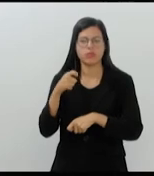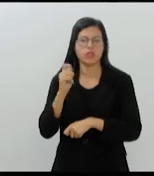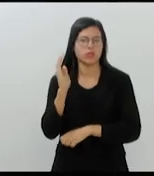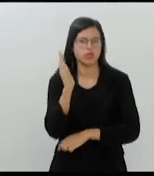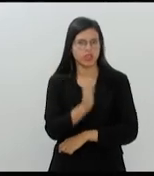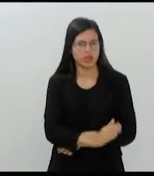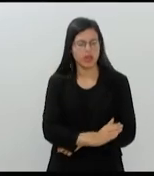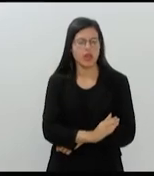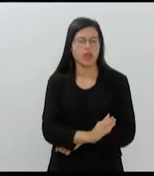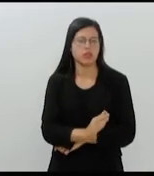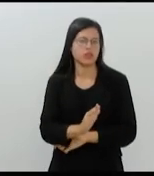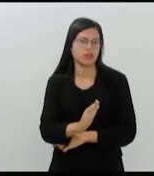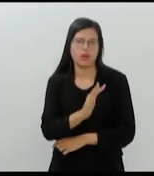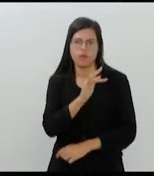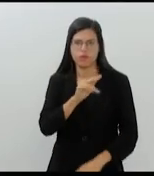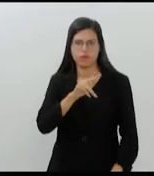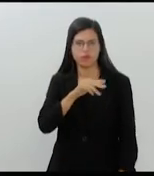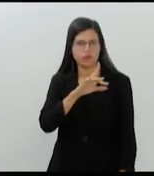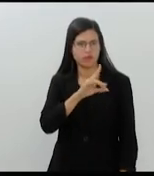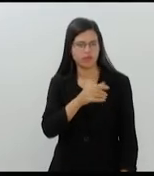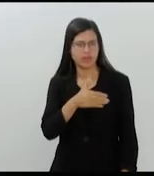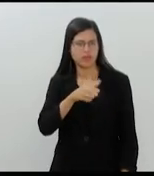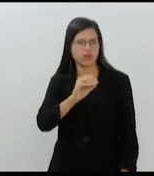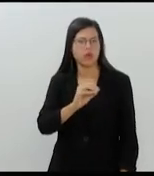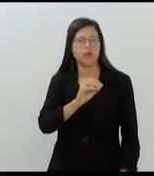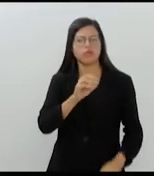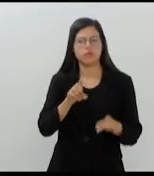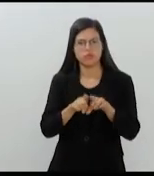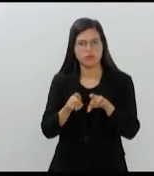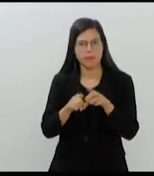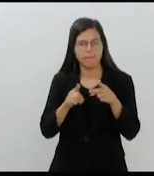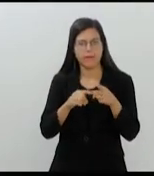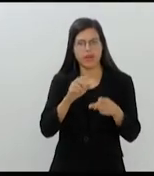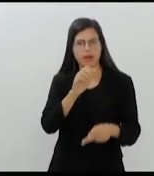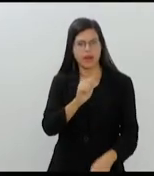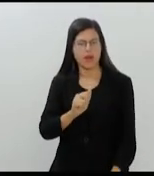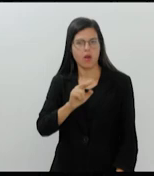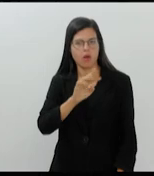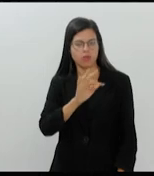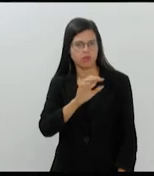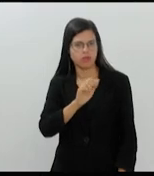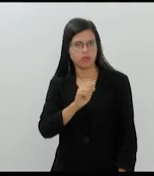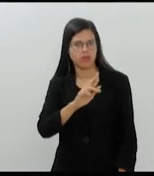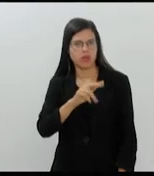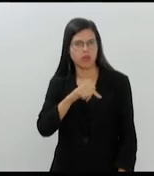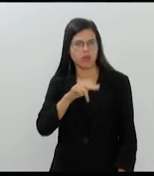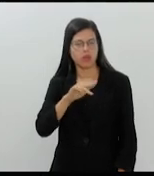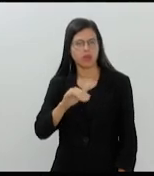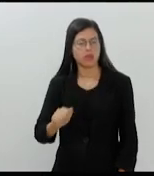indireta, fundações, etc., autarquias, que façam projetos e